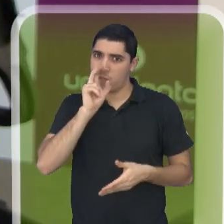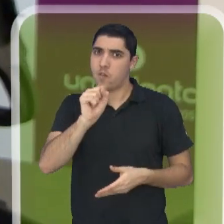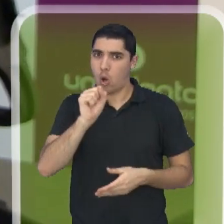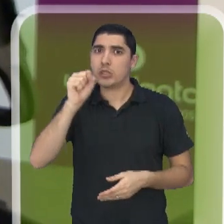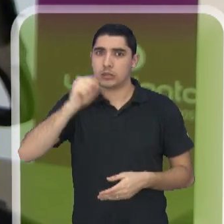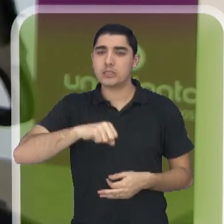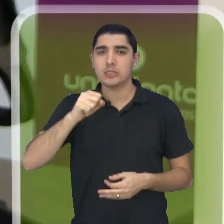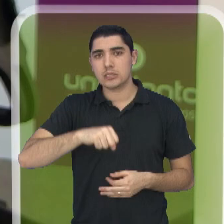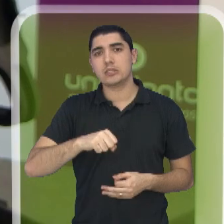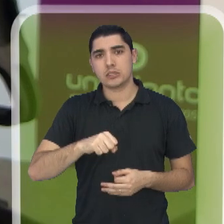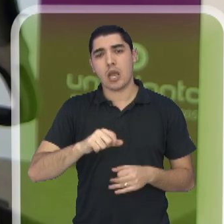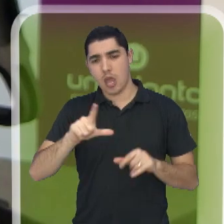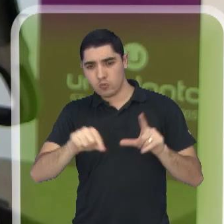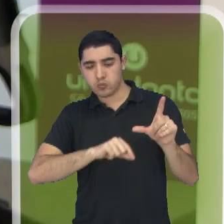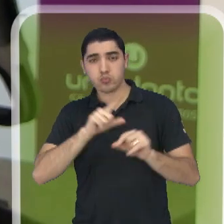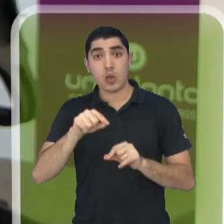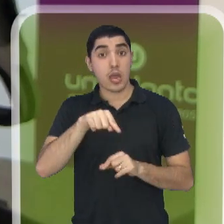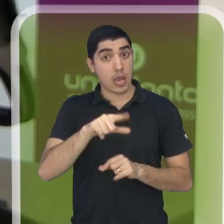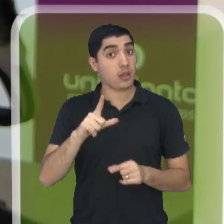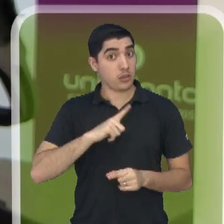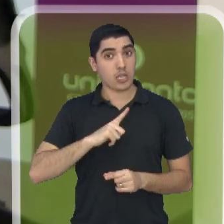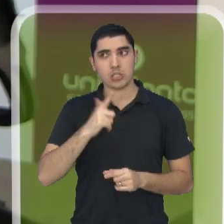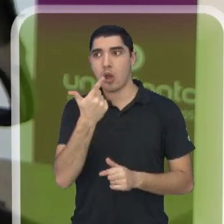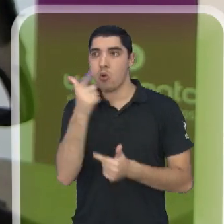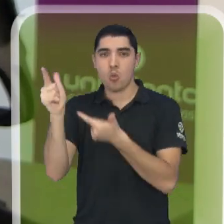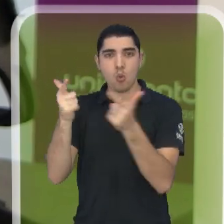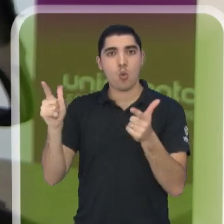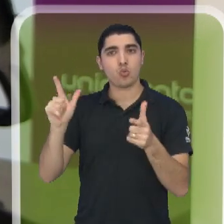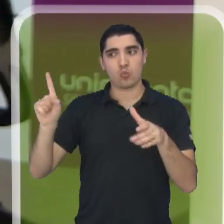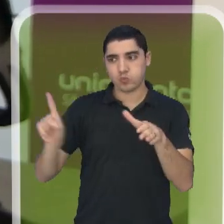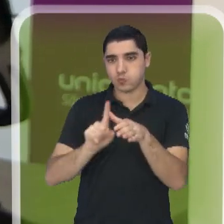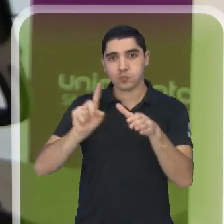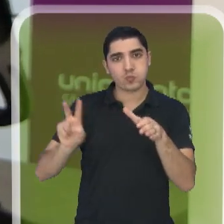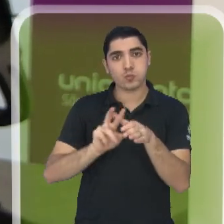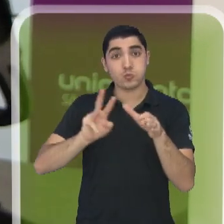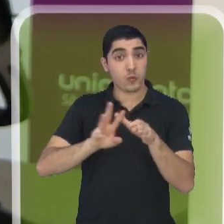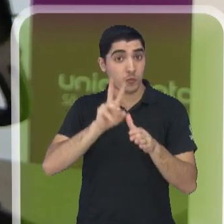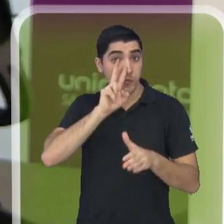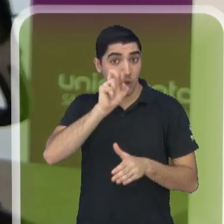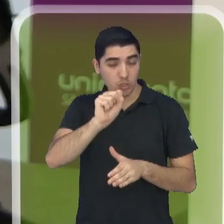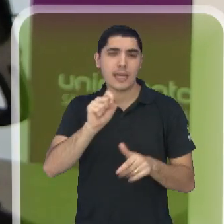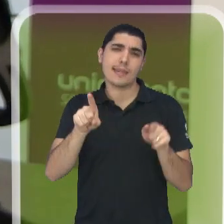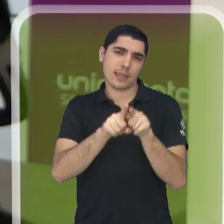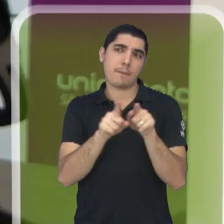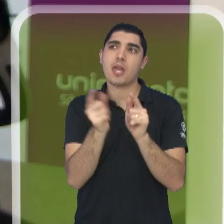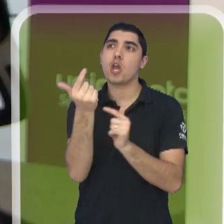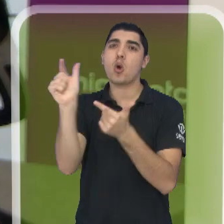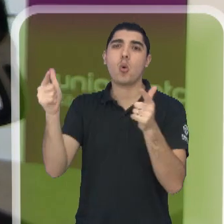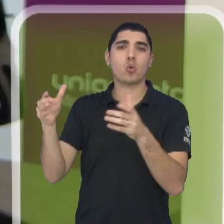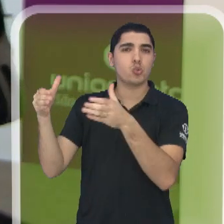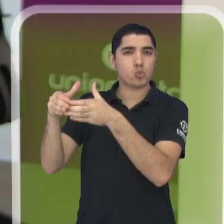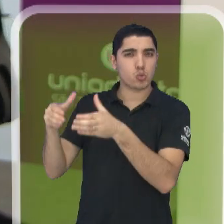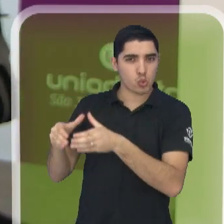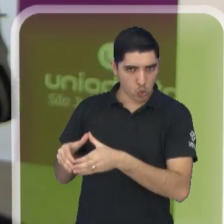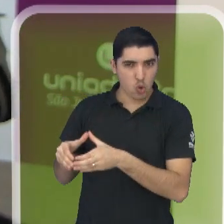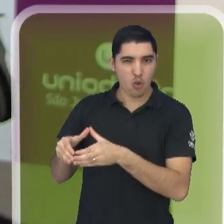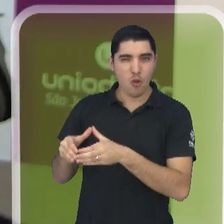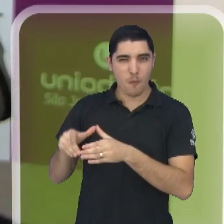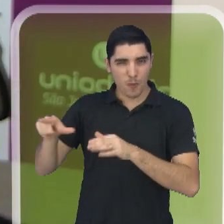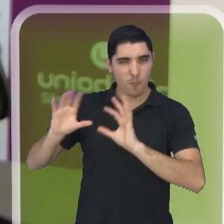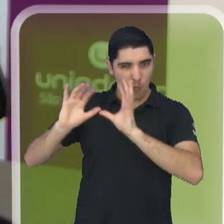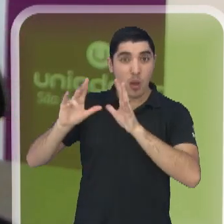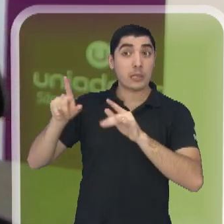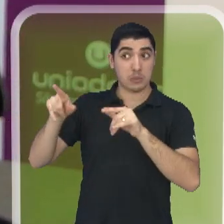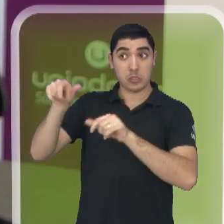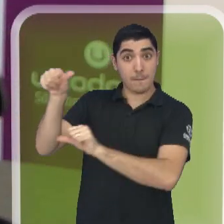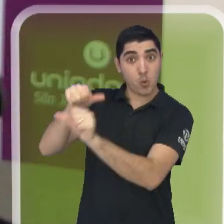uma equipe que reforçou bastante. As outras equipes também mudaram muito. São equipes que reforçaram